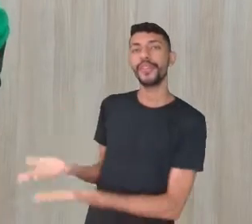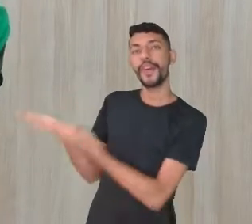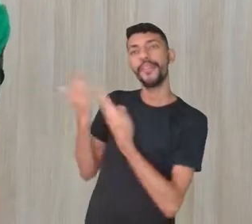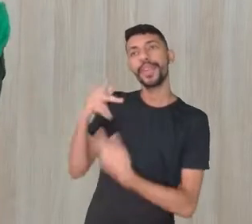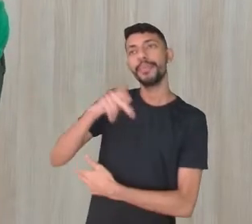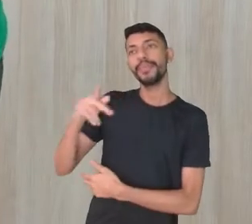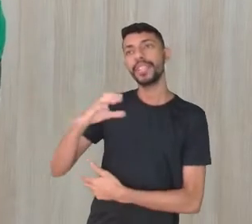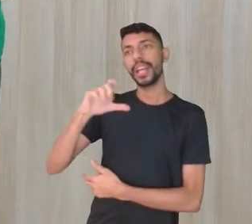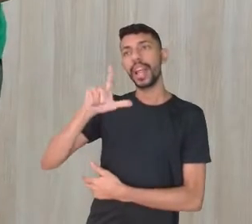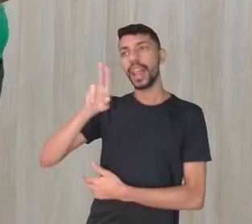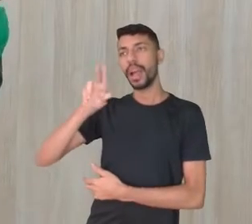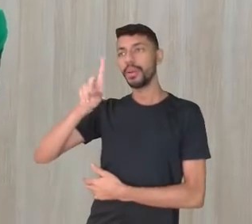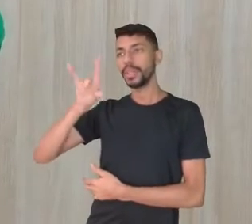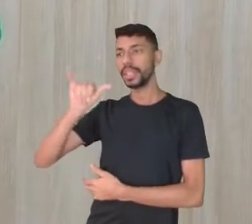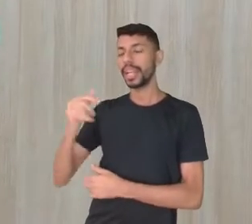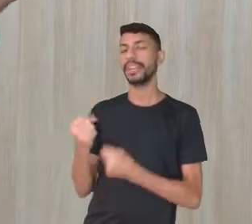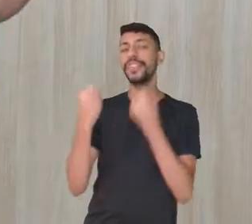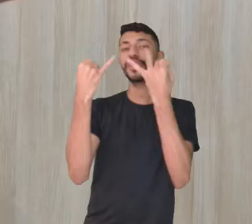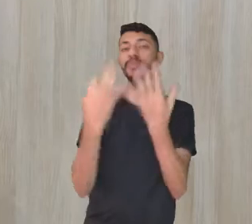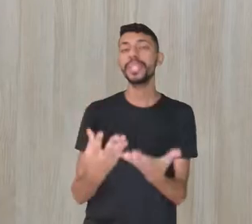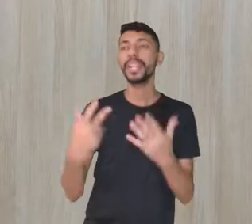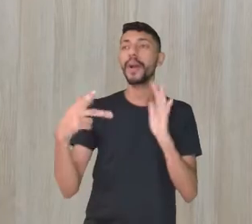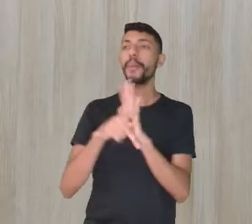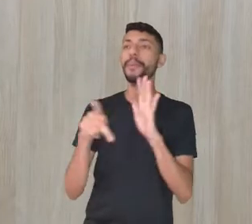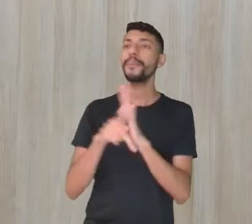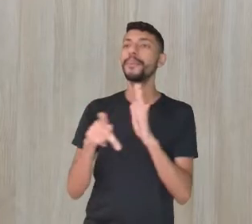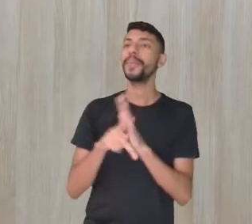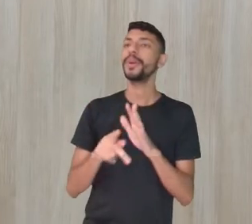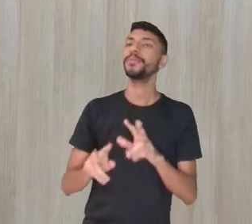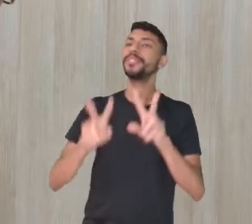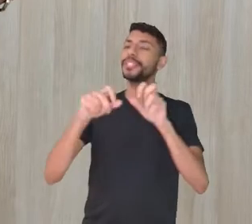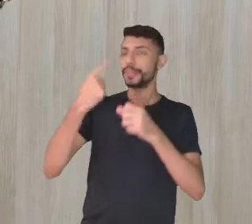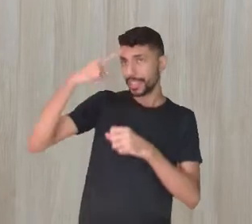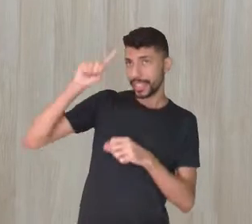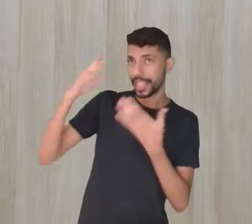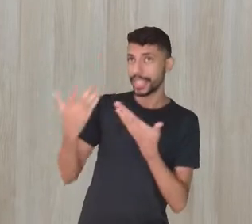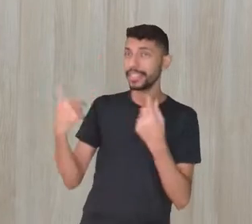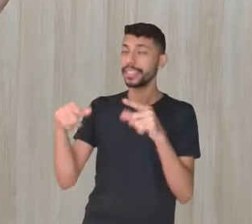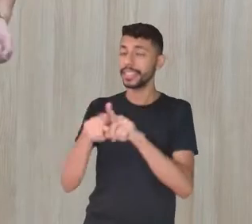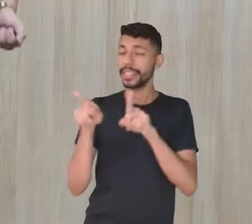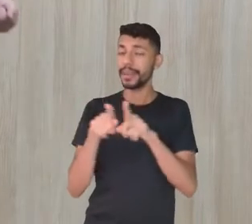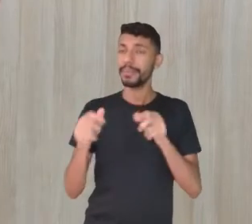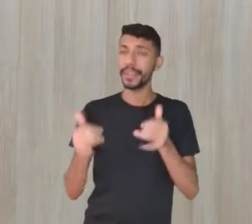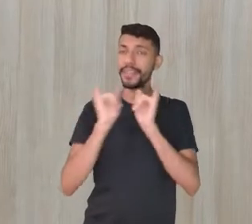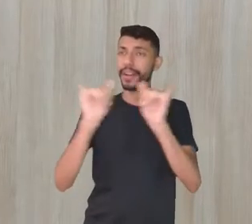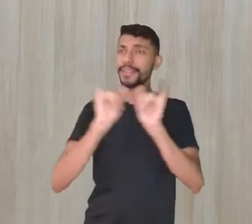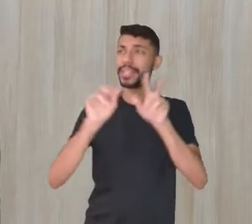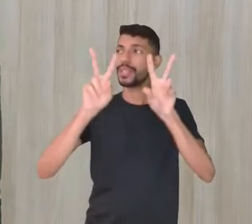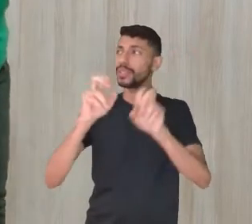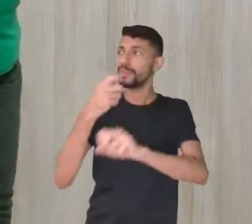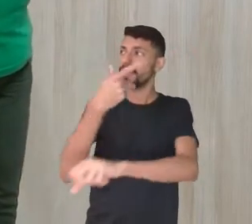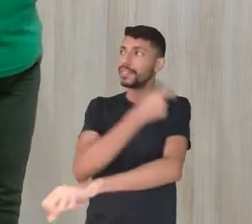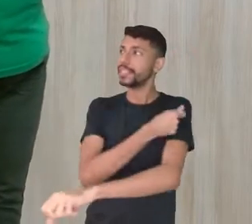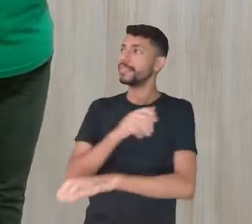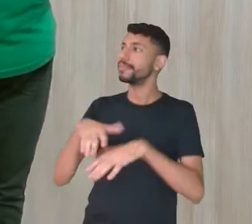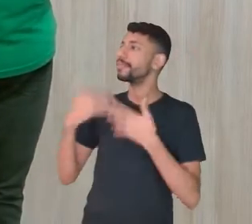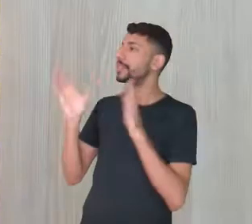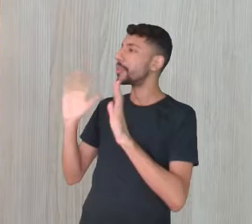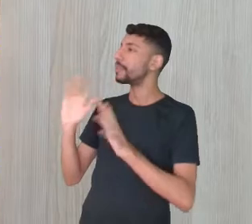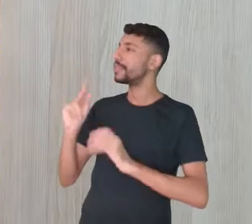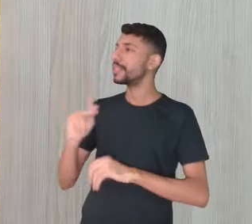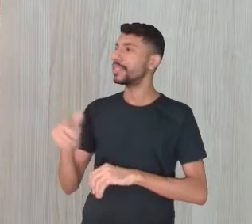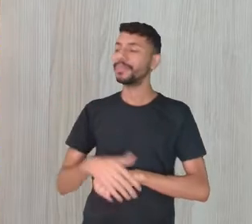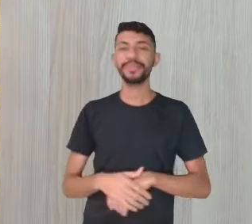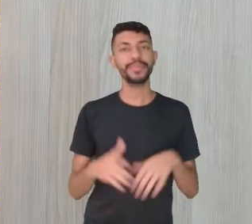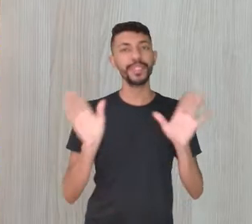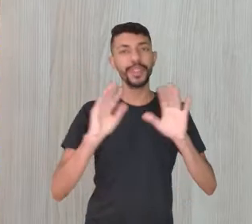falar a respeito desse dia e também vai dar alguns alertas para a gente a respeito das vacinas. E aí, professora Cláudia? Olá,